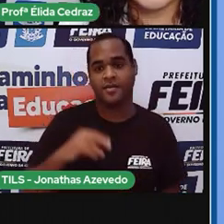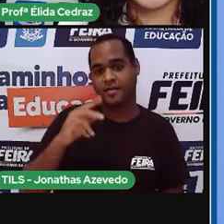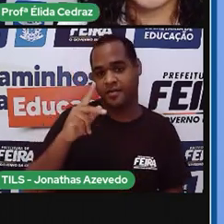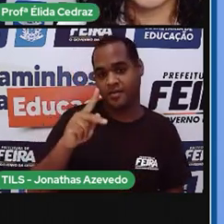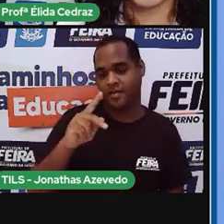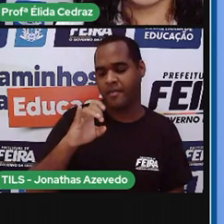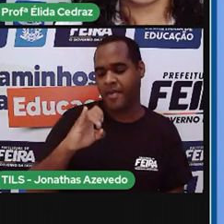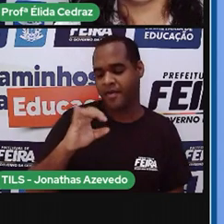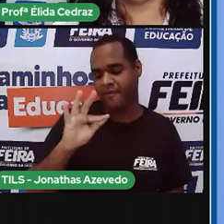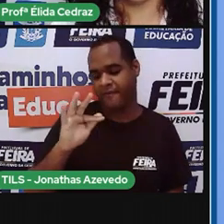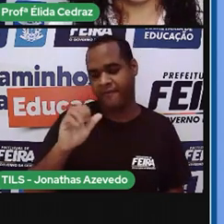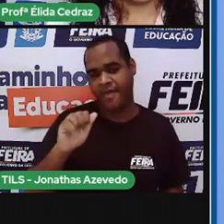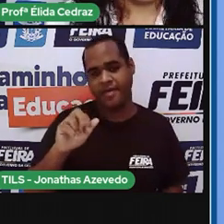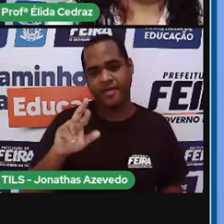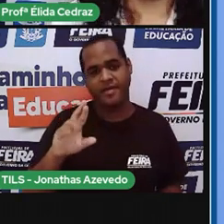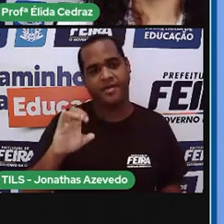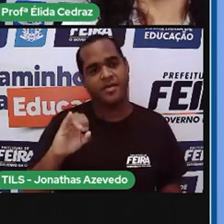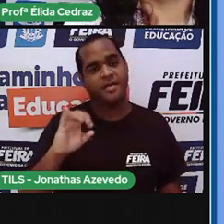Pifarito.